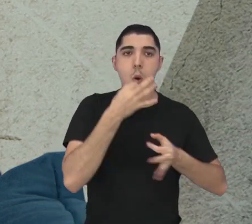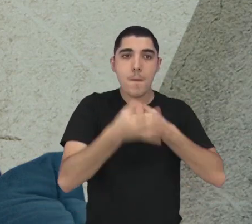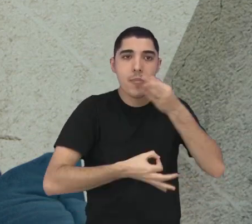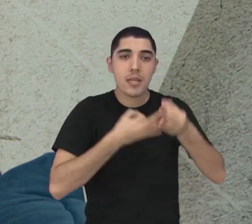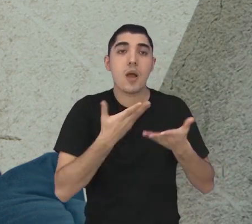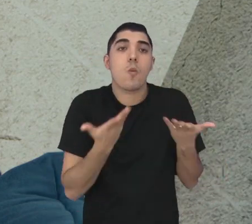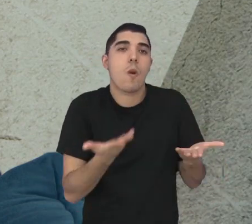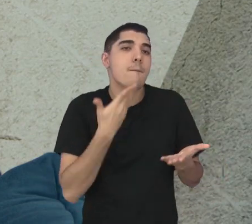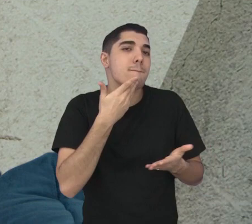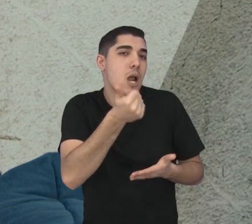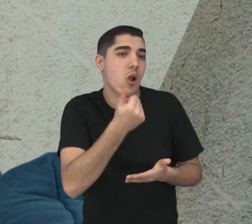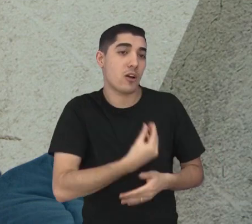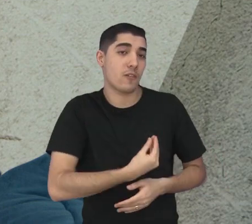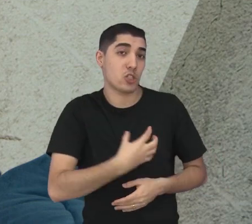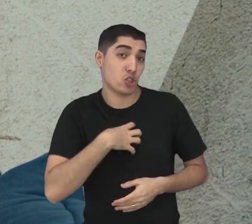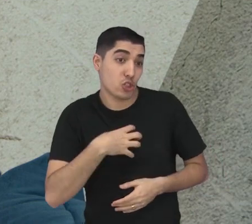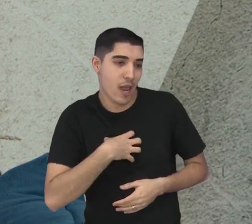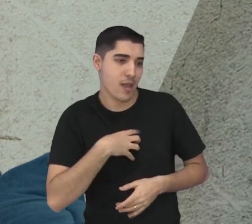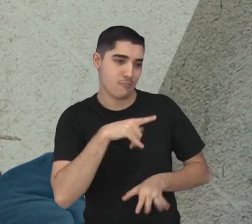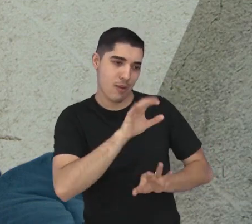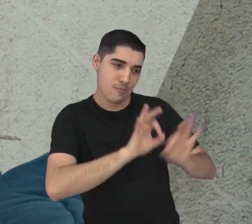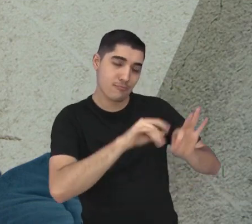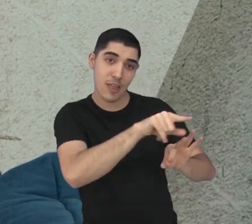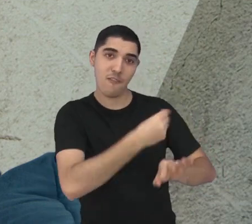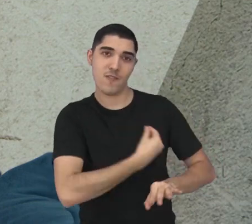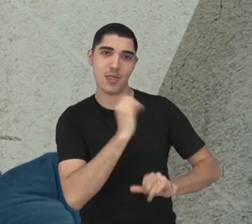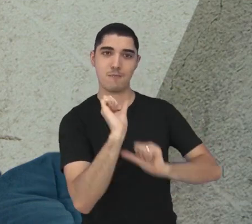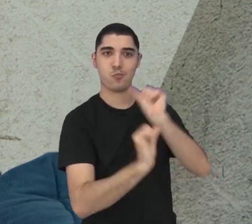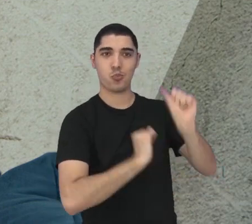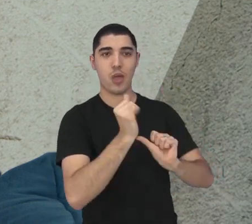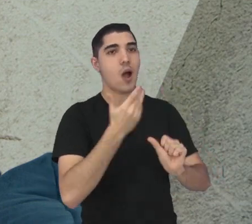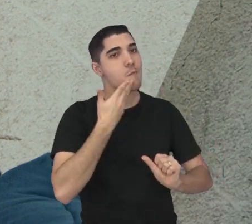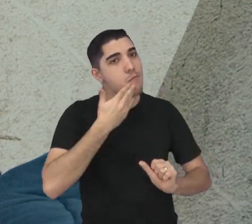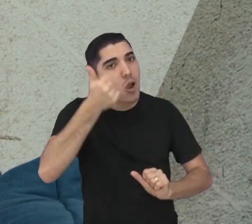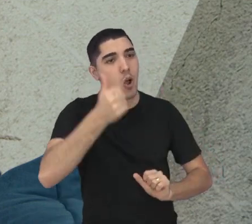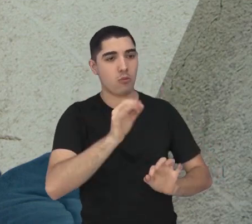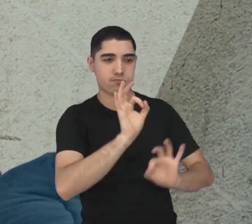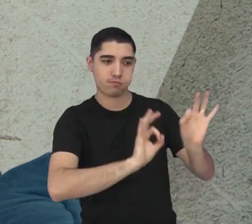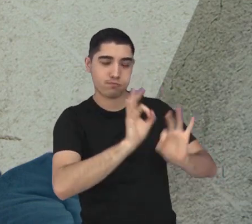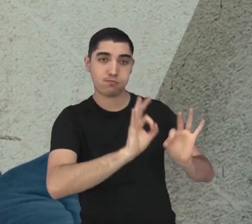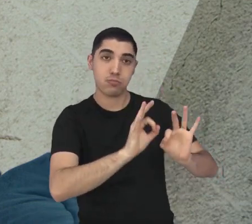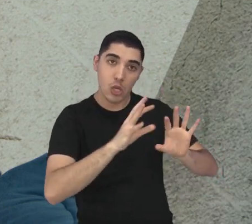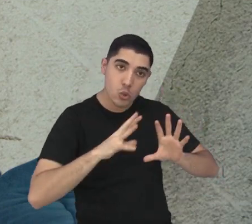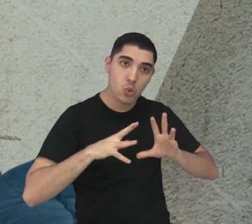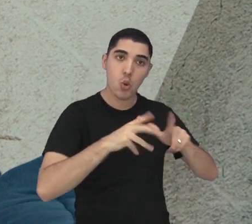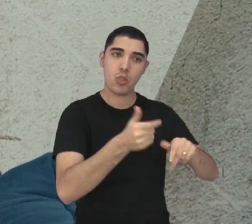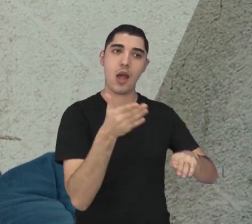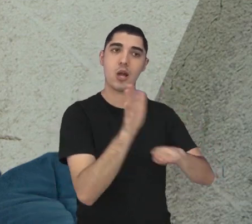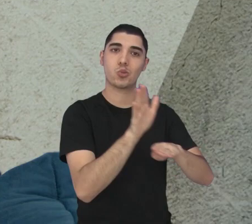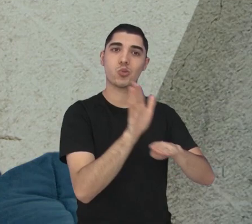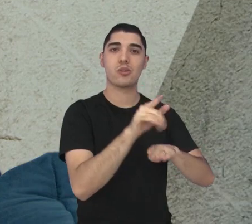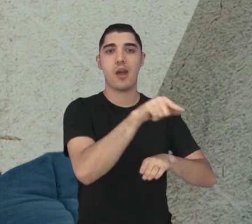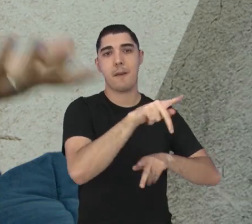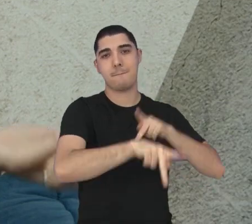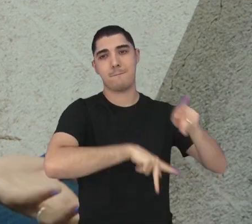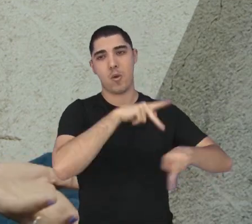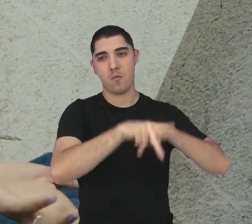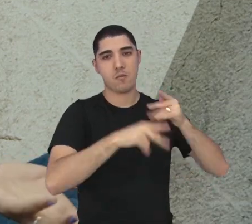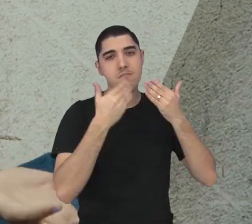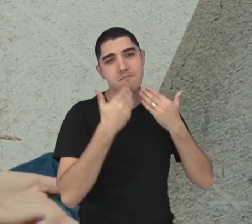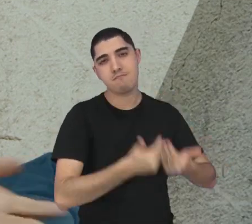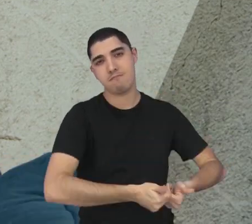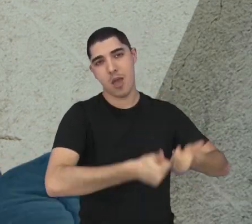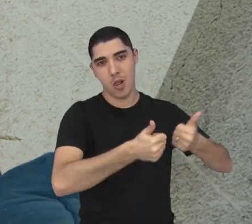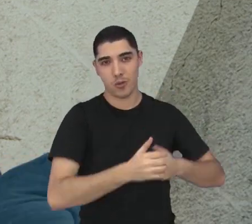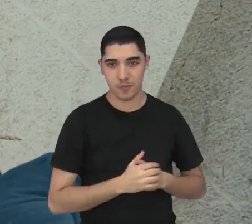quais são os melhores caminhos ou os caminhos necessários a serem trilhados, a serem traçados para poder fazer